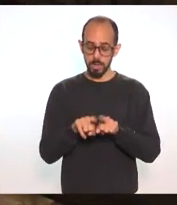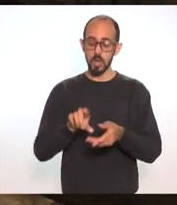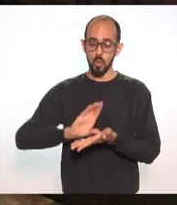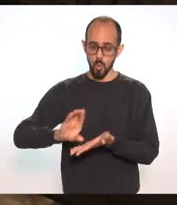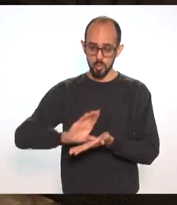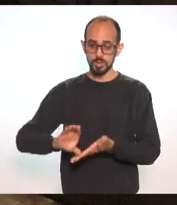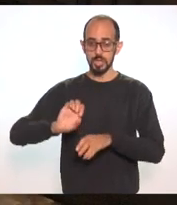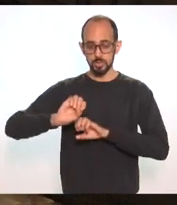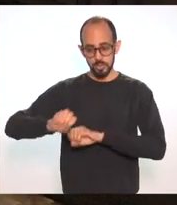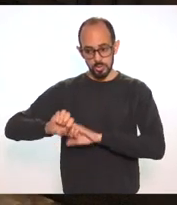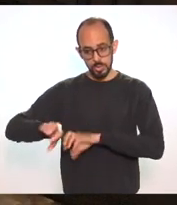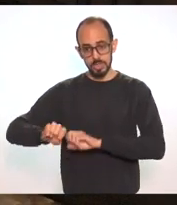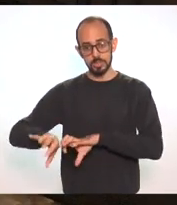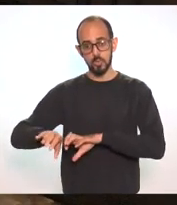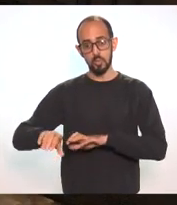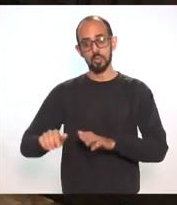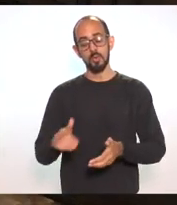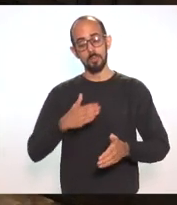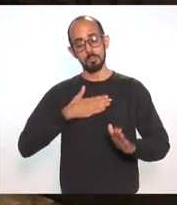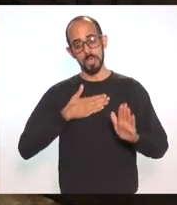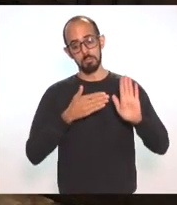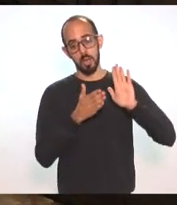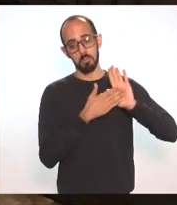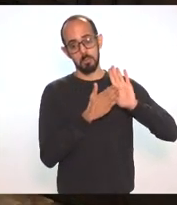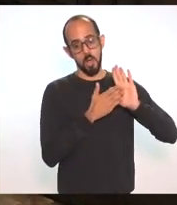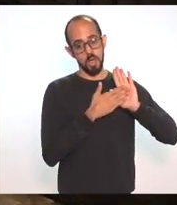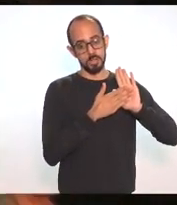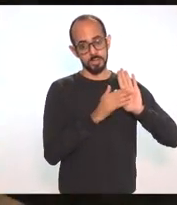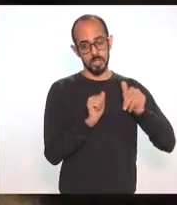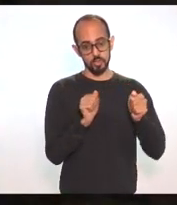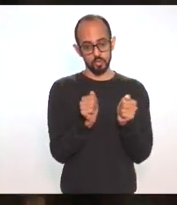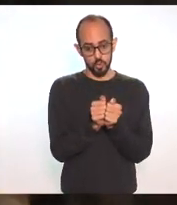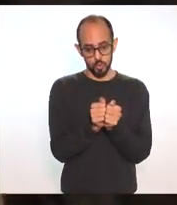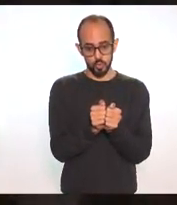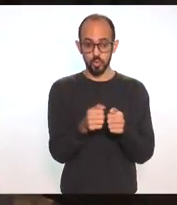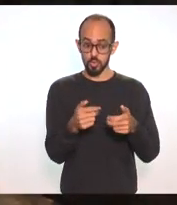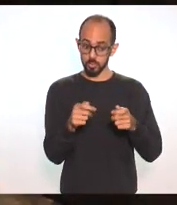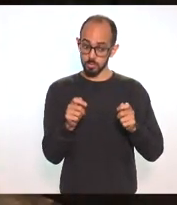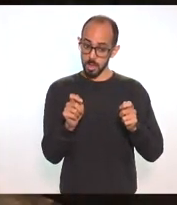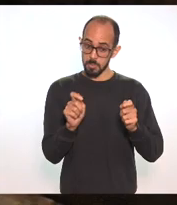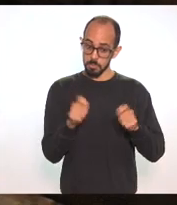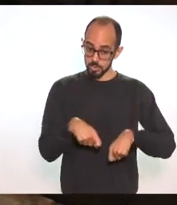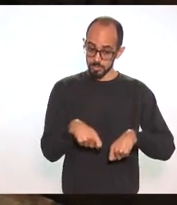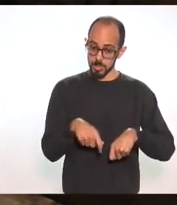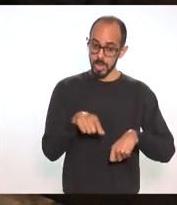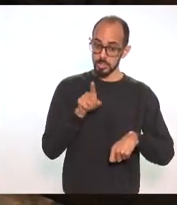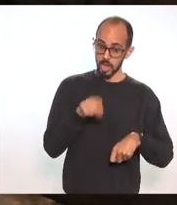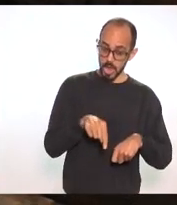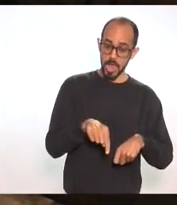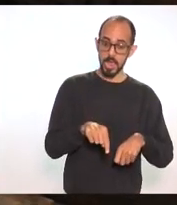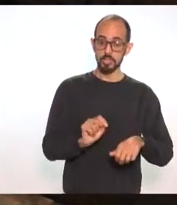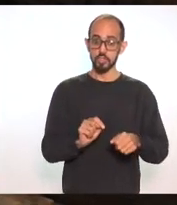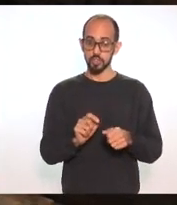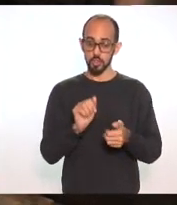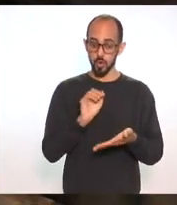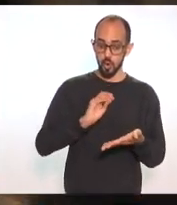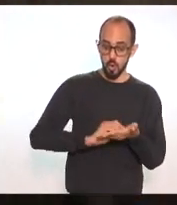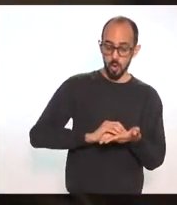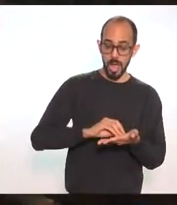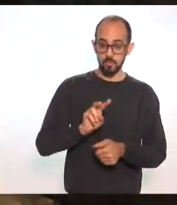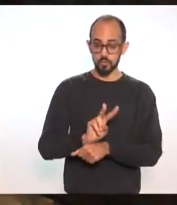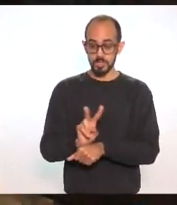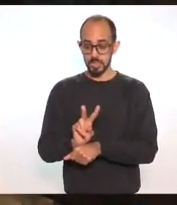Educação. Então, eu queria propor, no desenho, viu, Márcio, no desenho possível, que a gente pudesse envolver não só a Vigilância Sanitária,